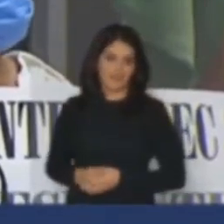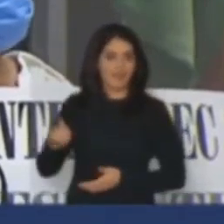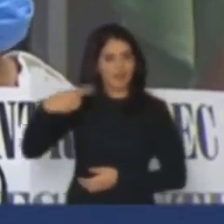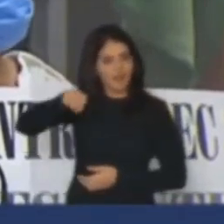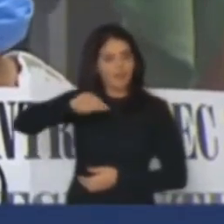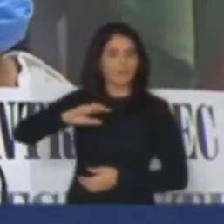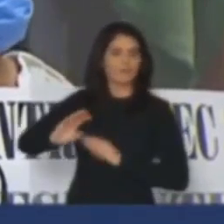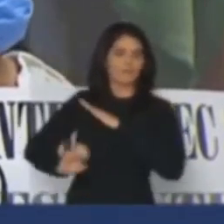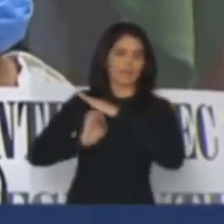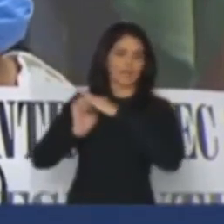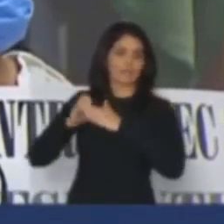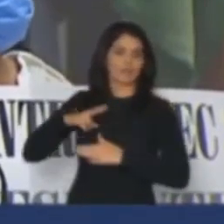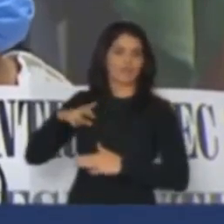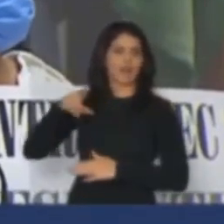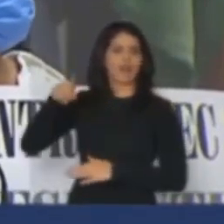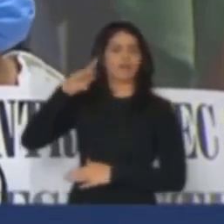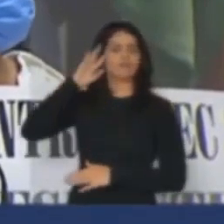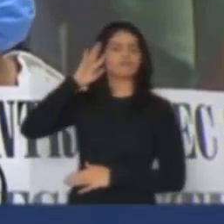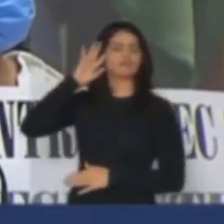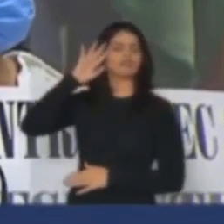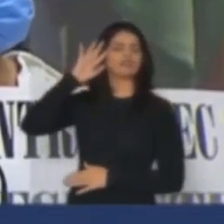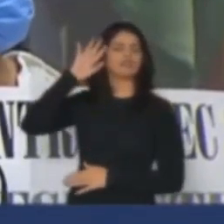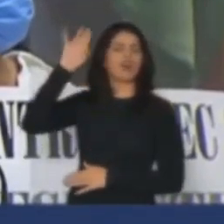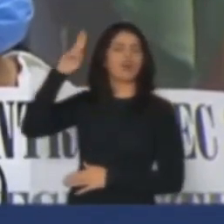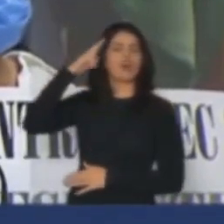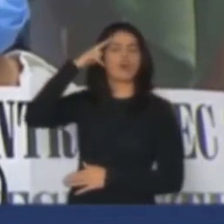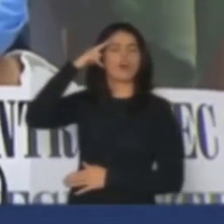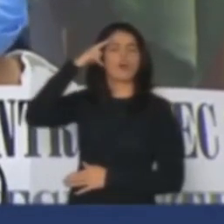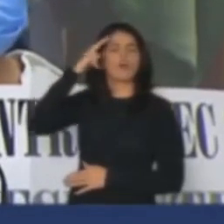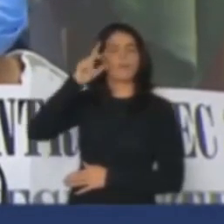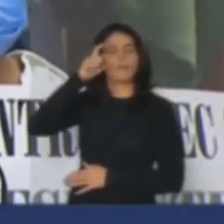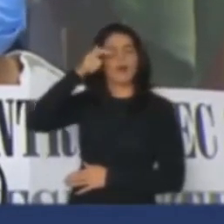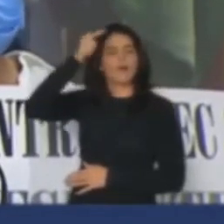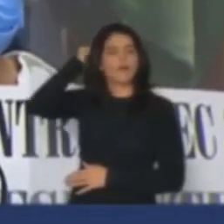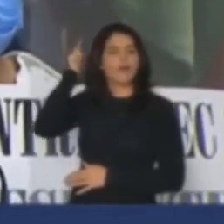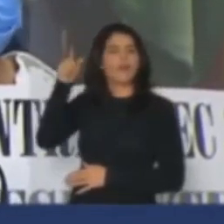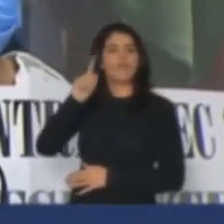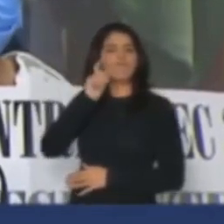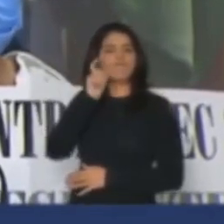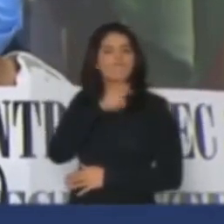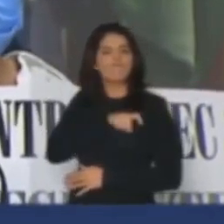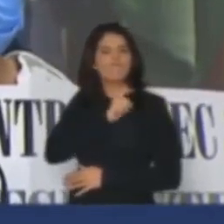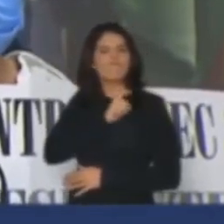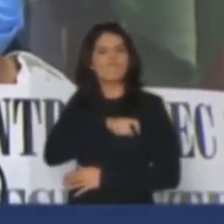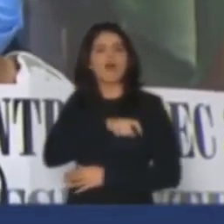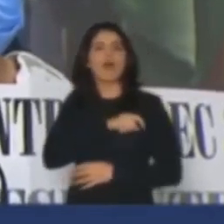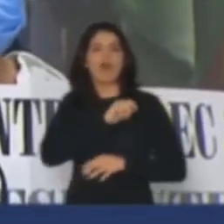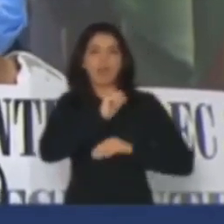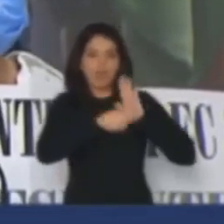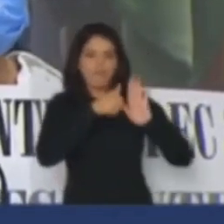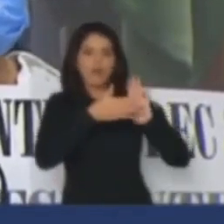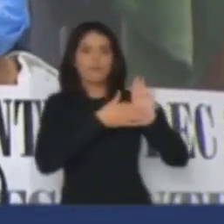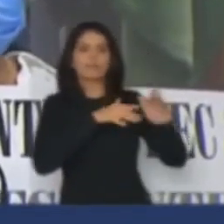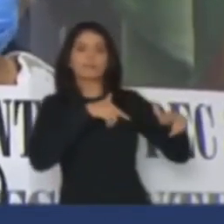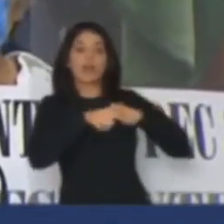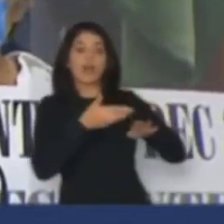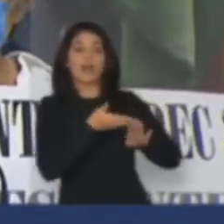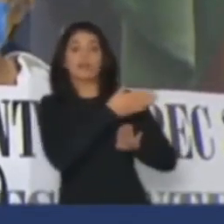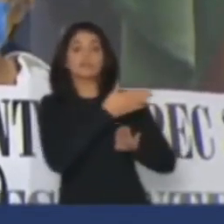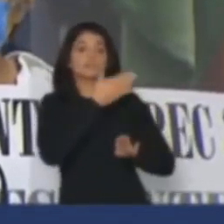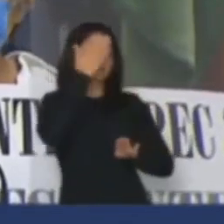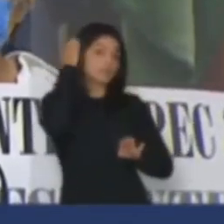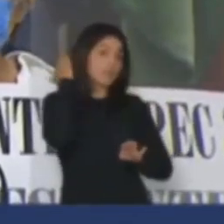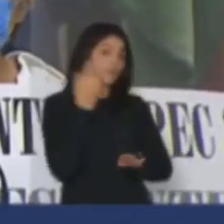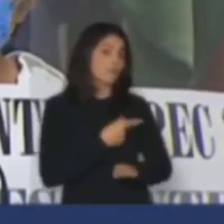que sonha Paulo Guedes, e eles já fizeram isto com a maldita reforma trabalhista no governo Temer, tirando o